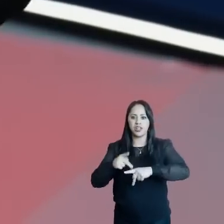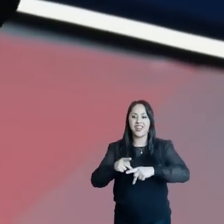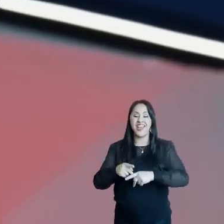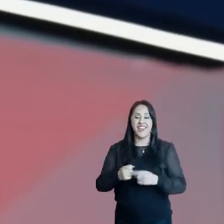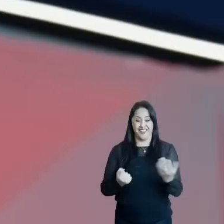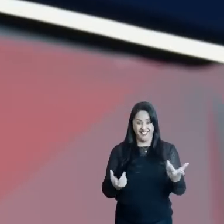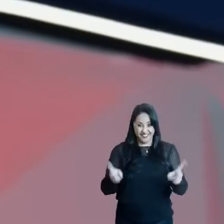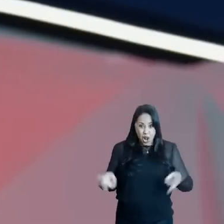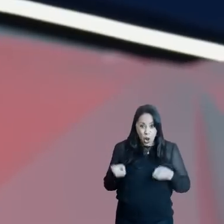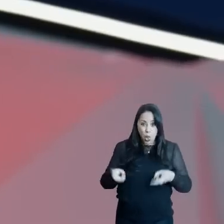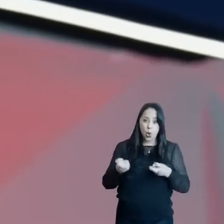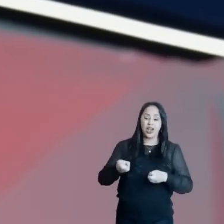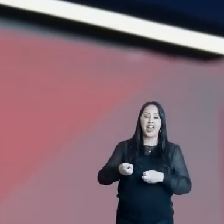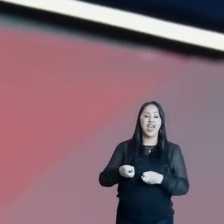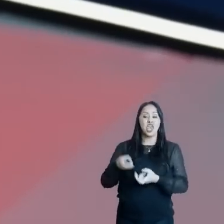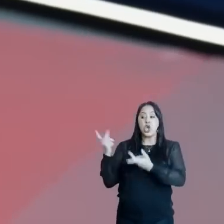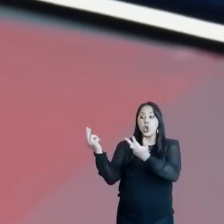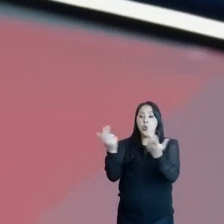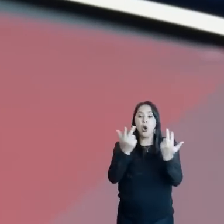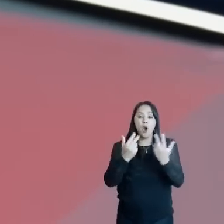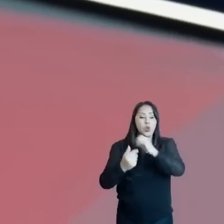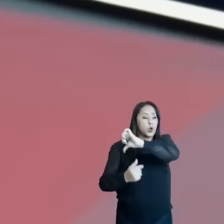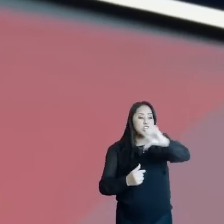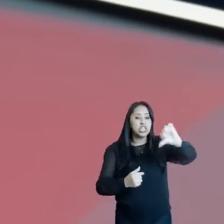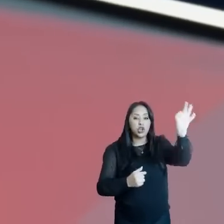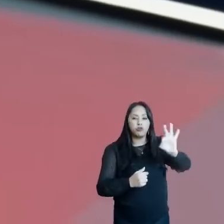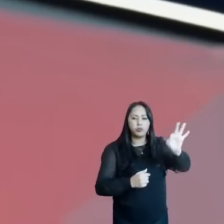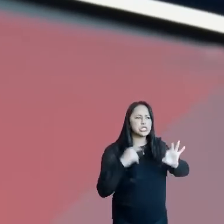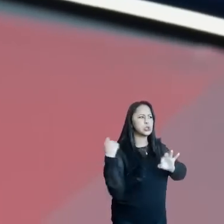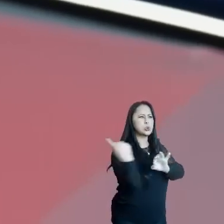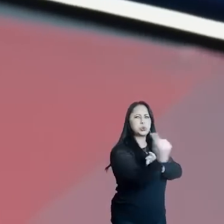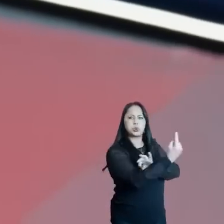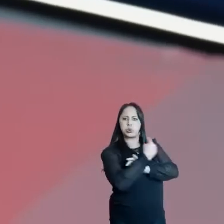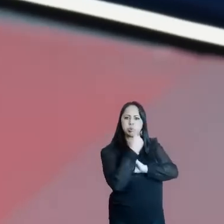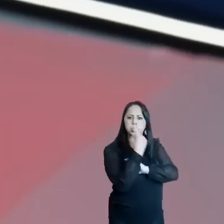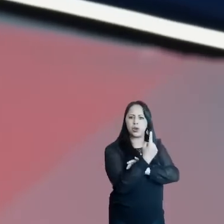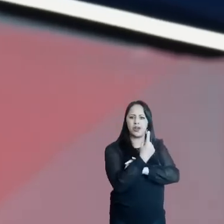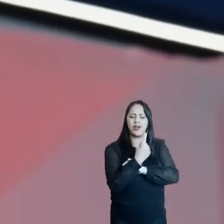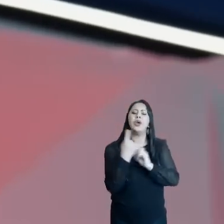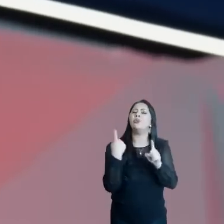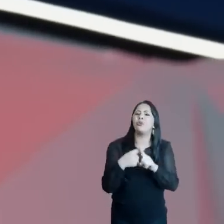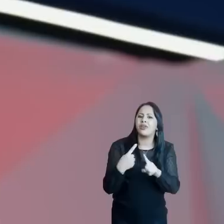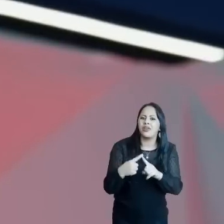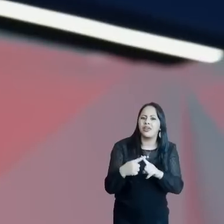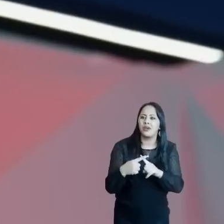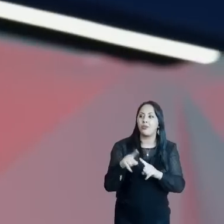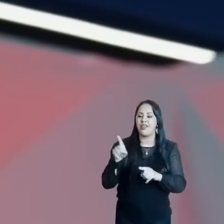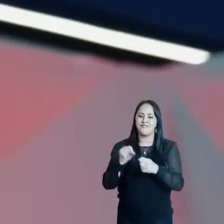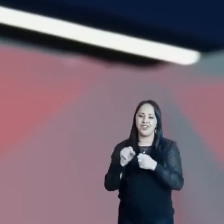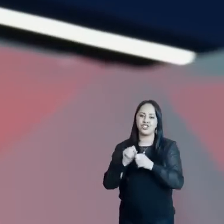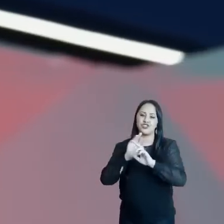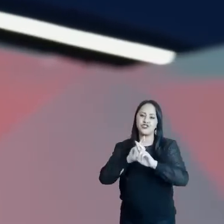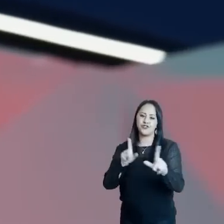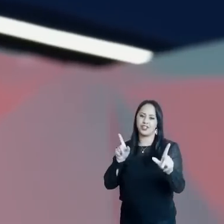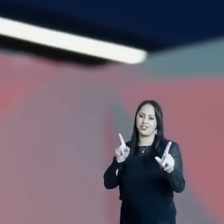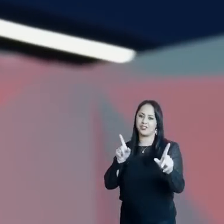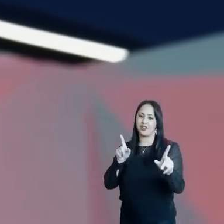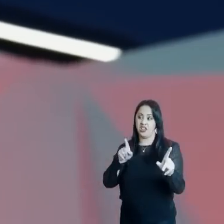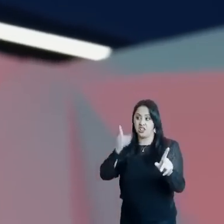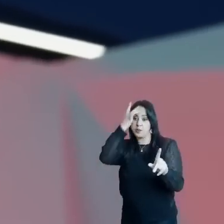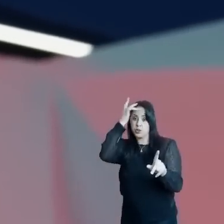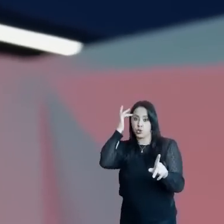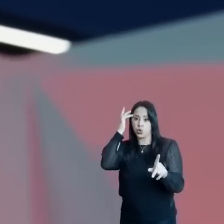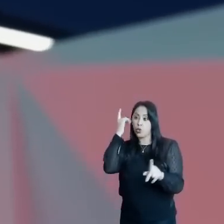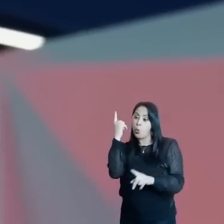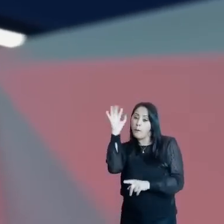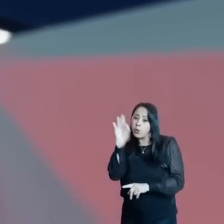você junta esses 99%, esse 1% ganha o mesmo valor. Por quê? Porque eles fazem algo diferente, né? Eles têm que estar